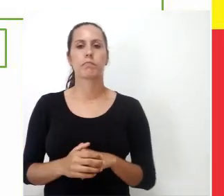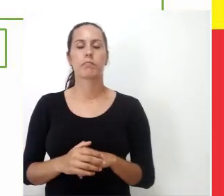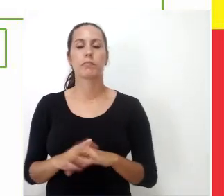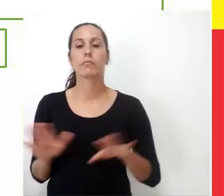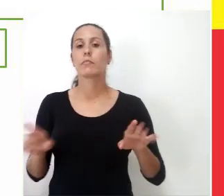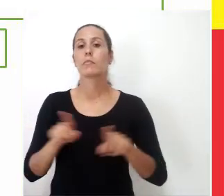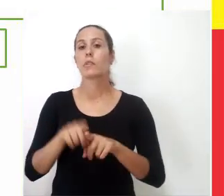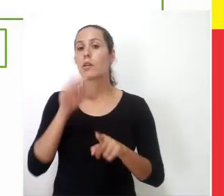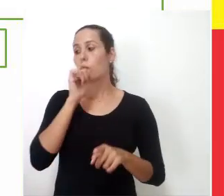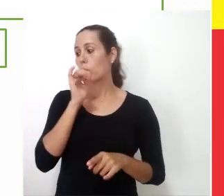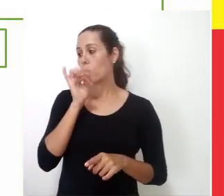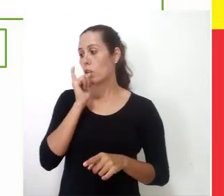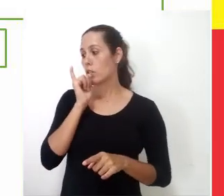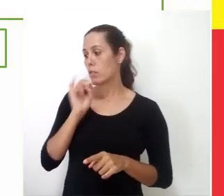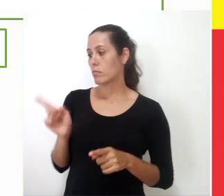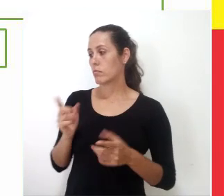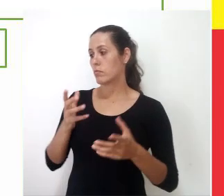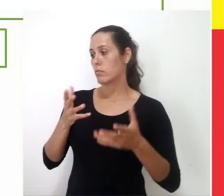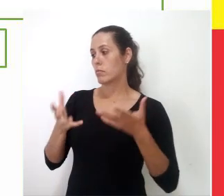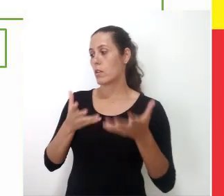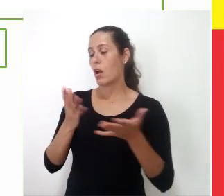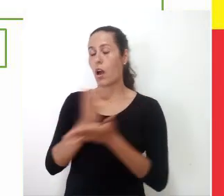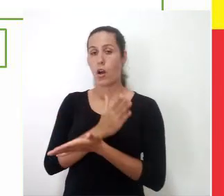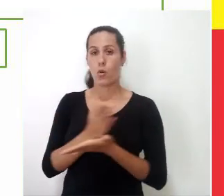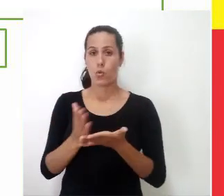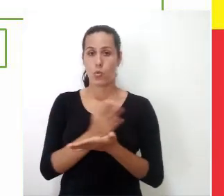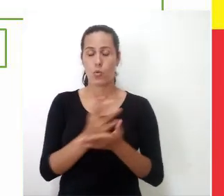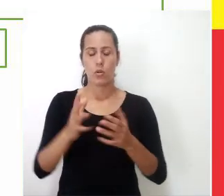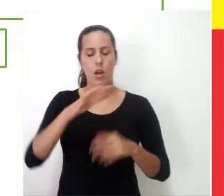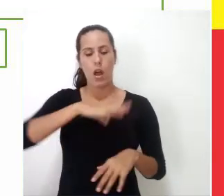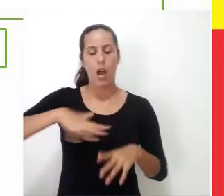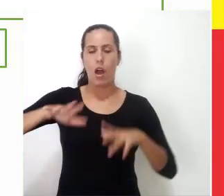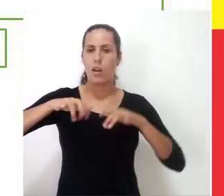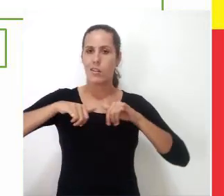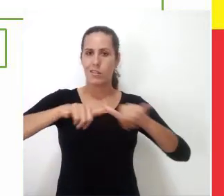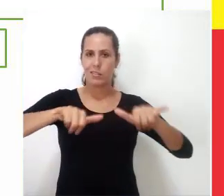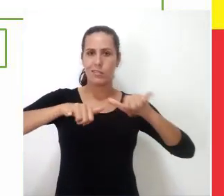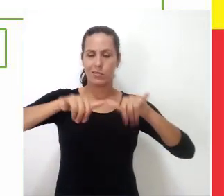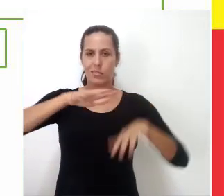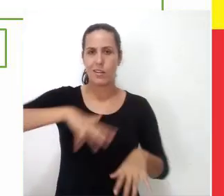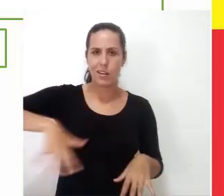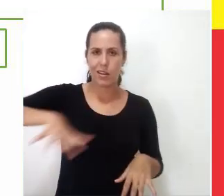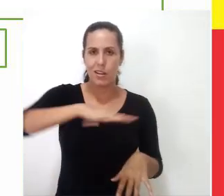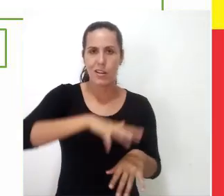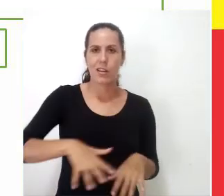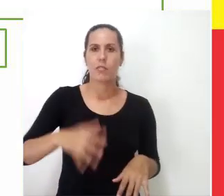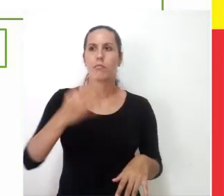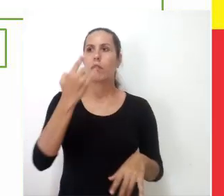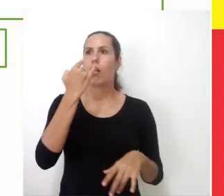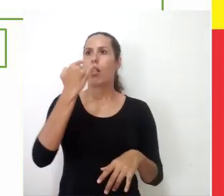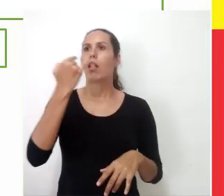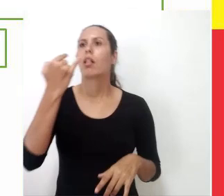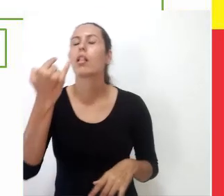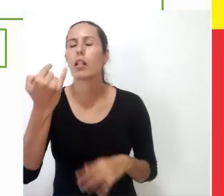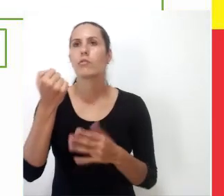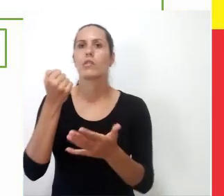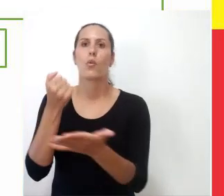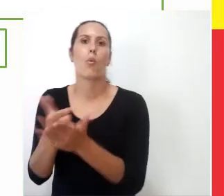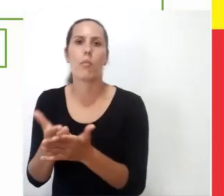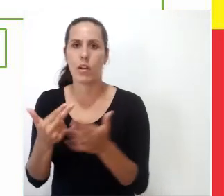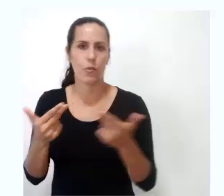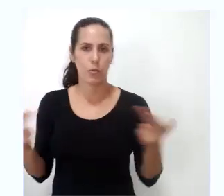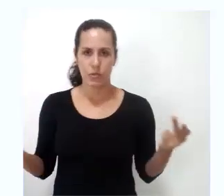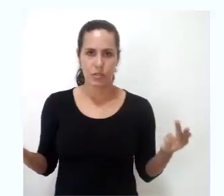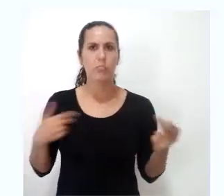a persuasão e o consumo. Veja só, muitas marcas apelam para essa questão, persuasão e